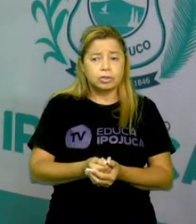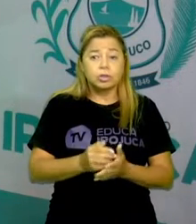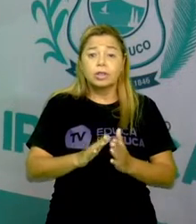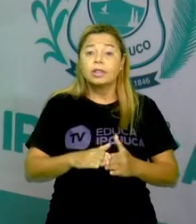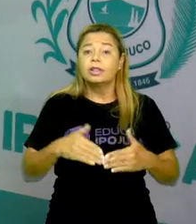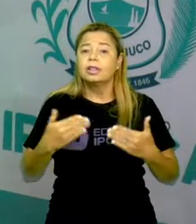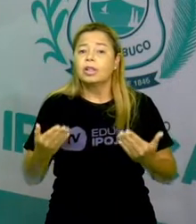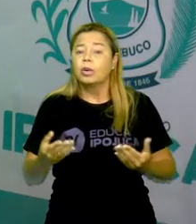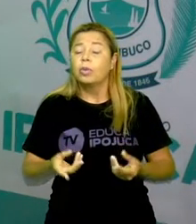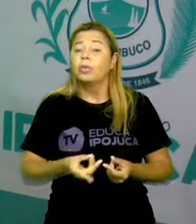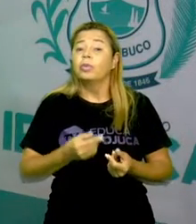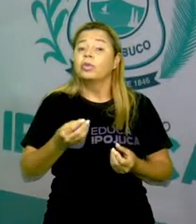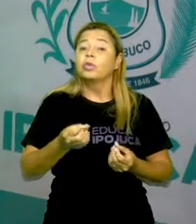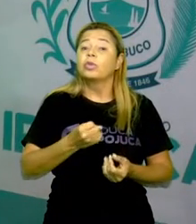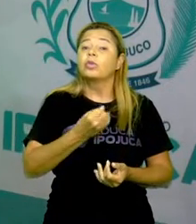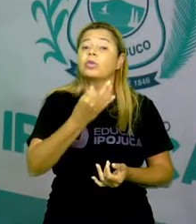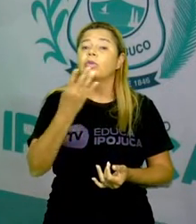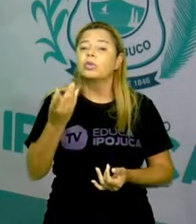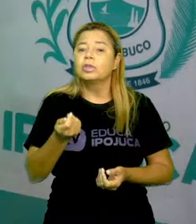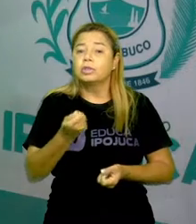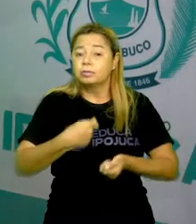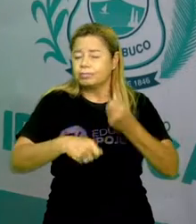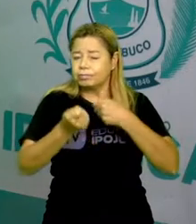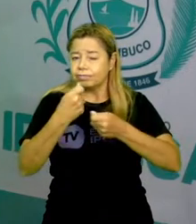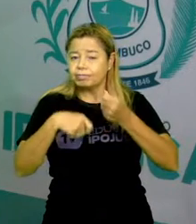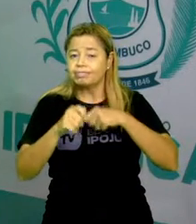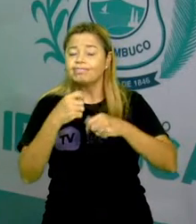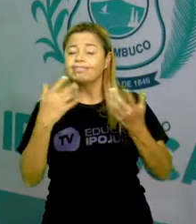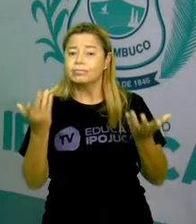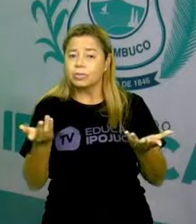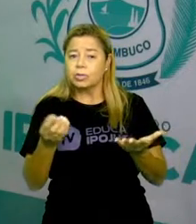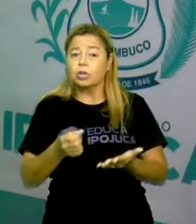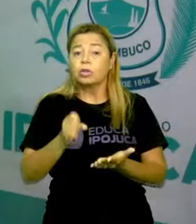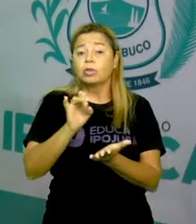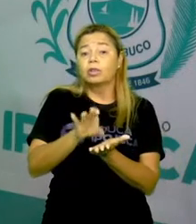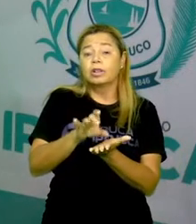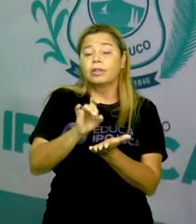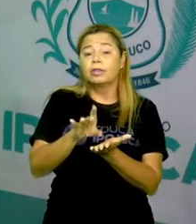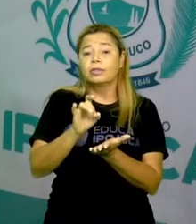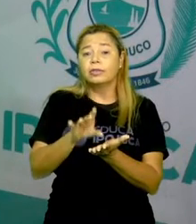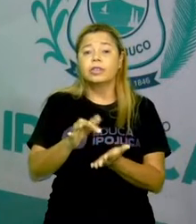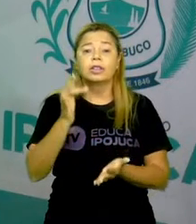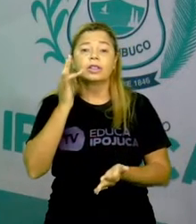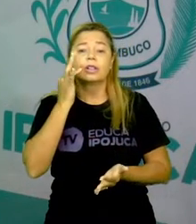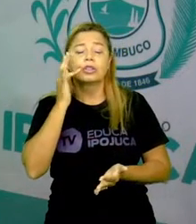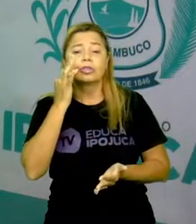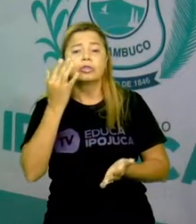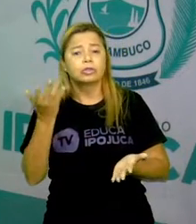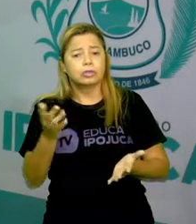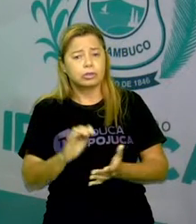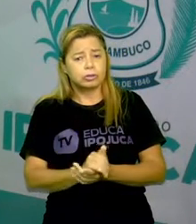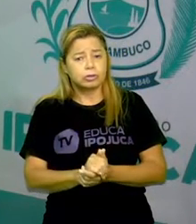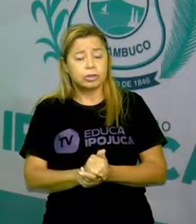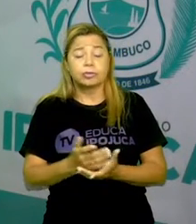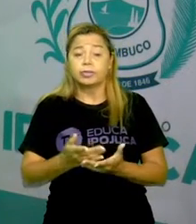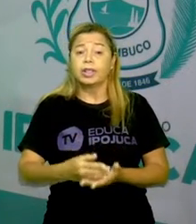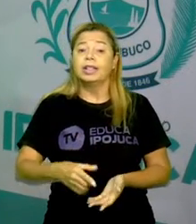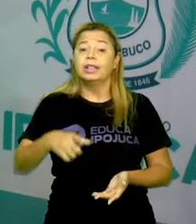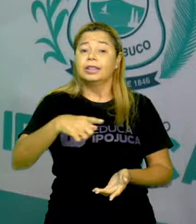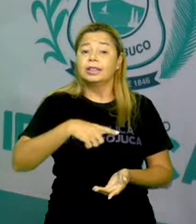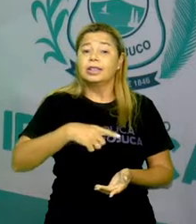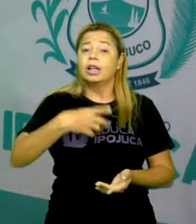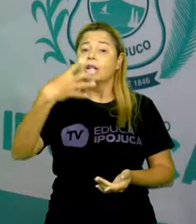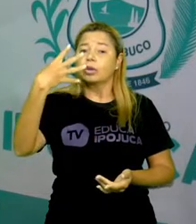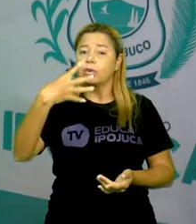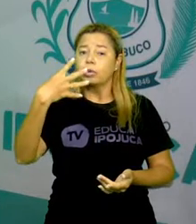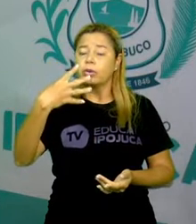frutas? Então, lembrando para vocês, nós tivemos quatro frutas, tipos de frutas vendidas, e aqui